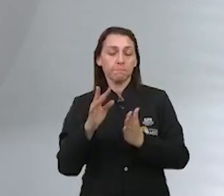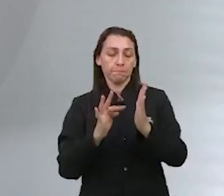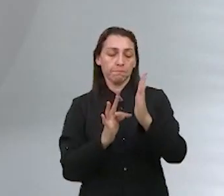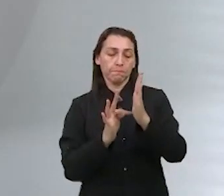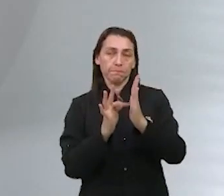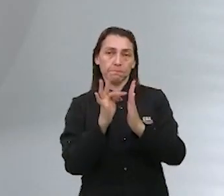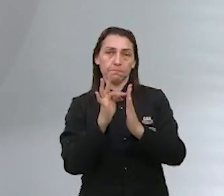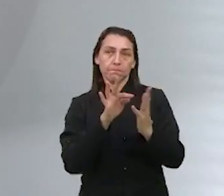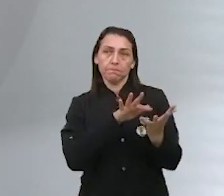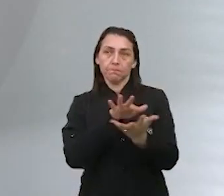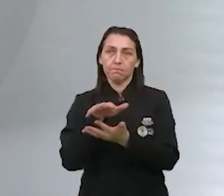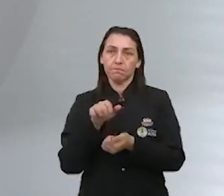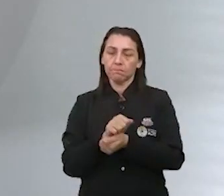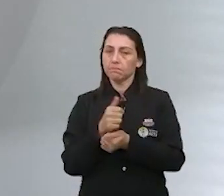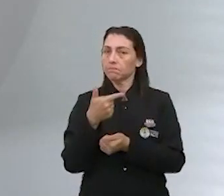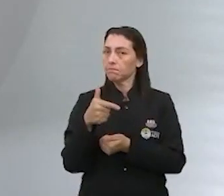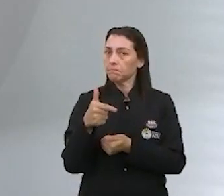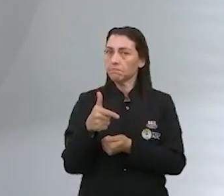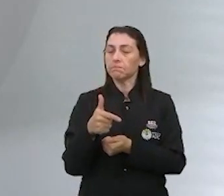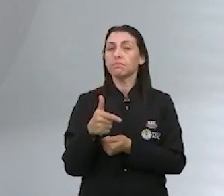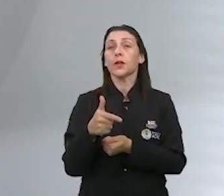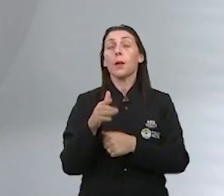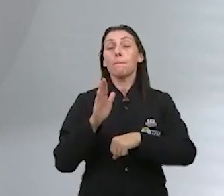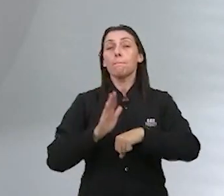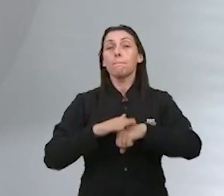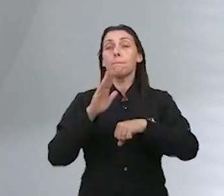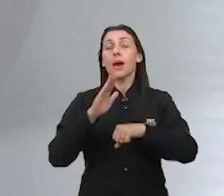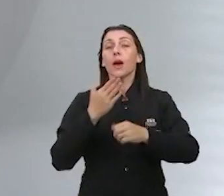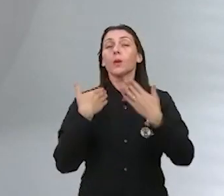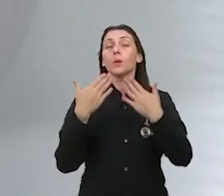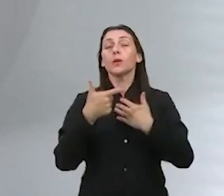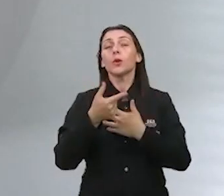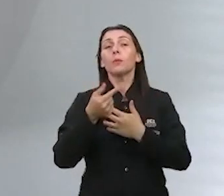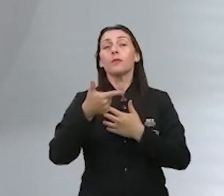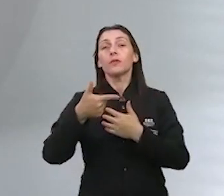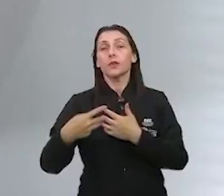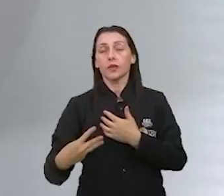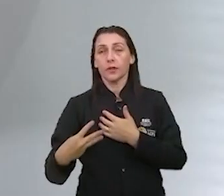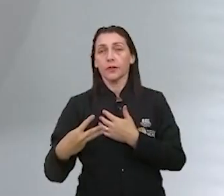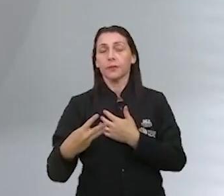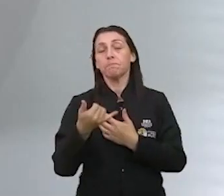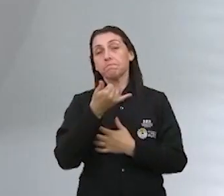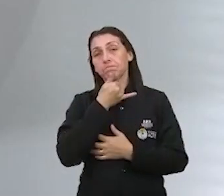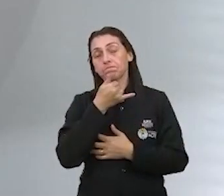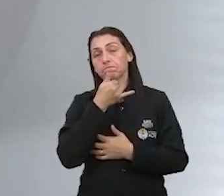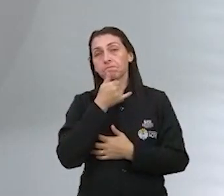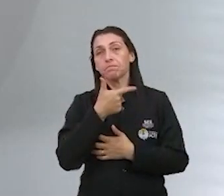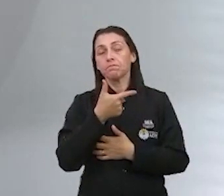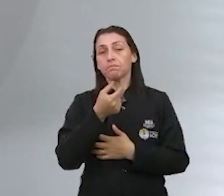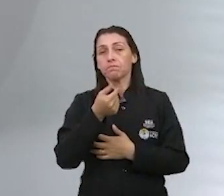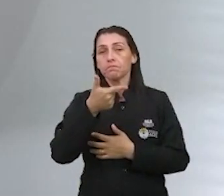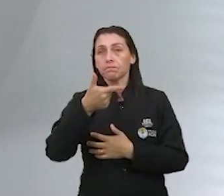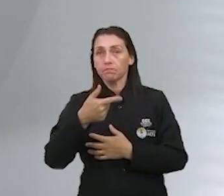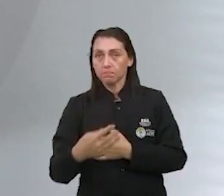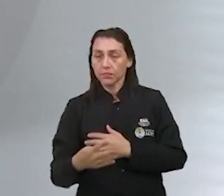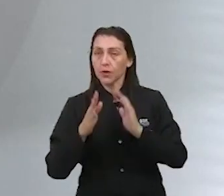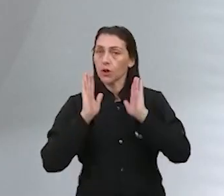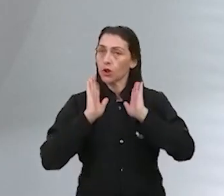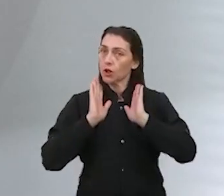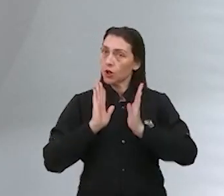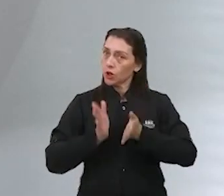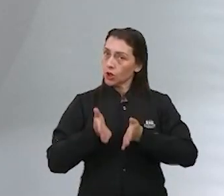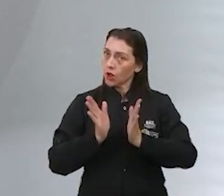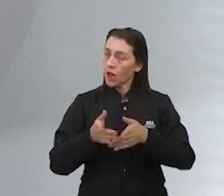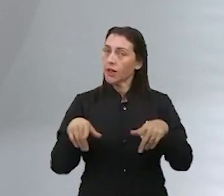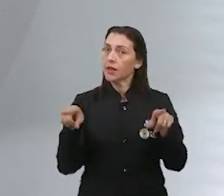temperatura a nível global, não teve nenhum ano mais quente do que o de 2023. E, infelizmente, 2024 já está batendo